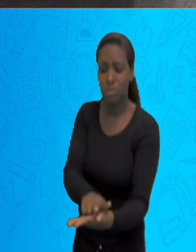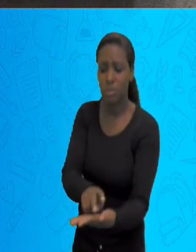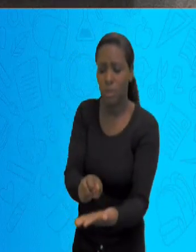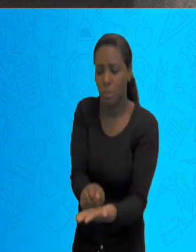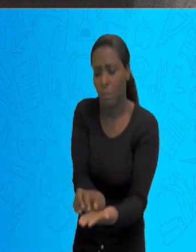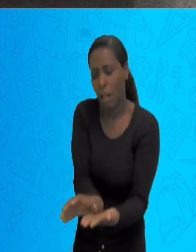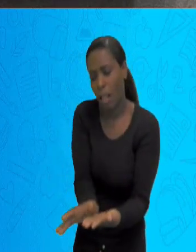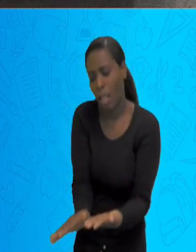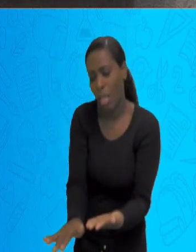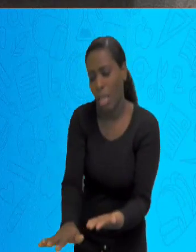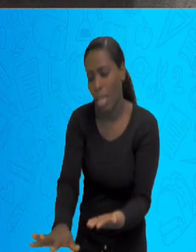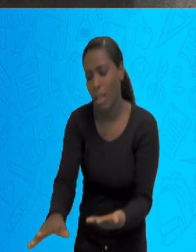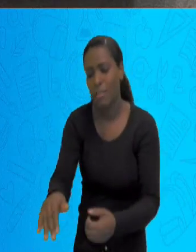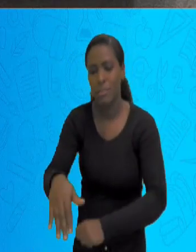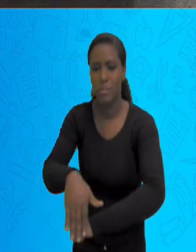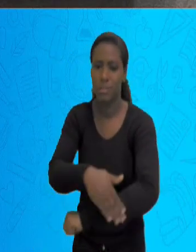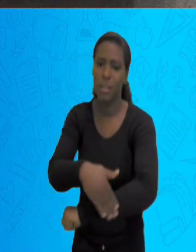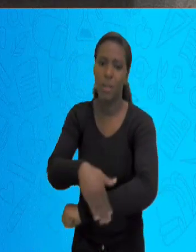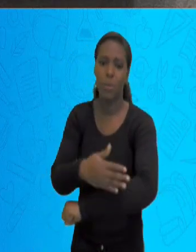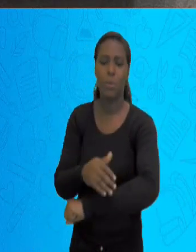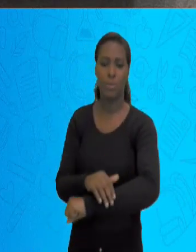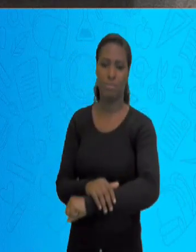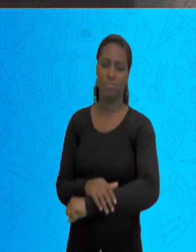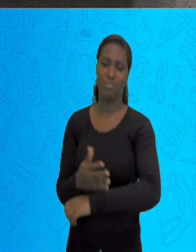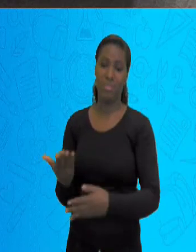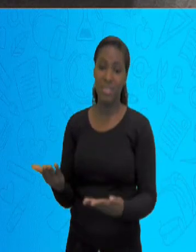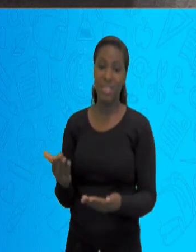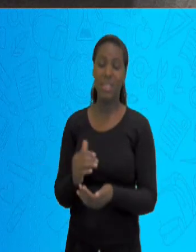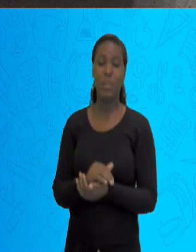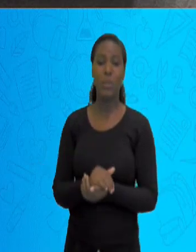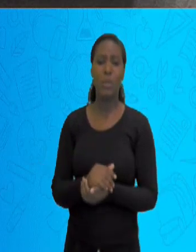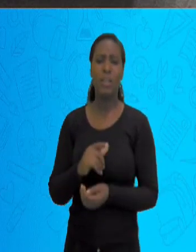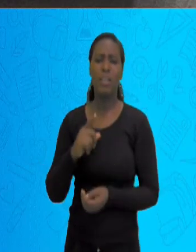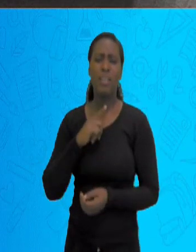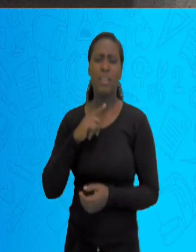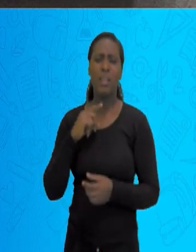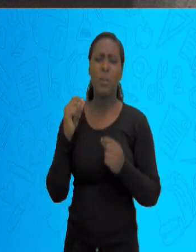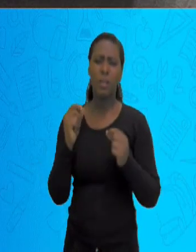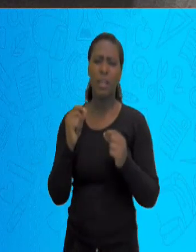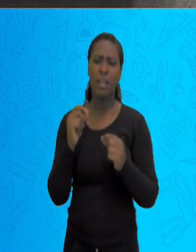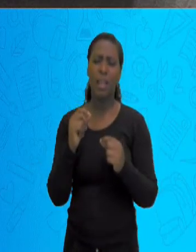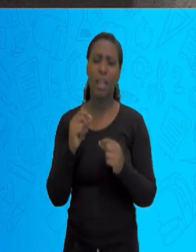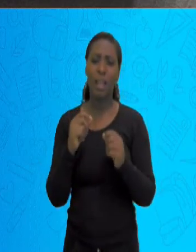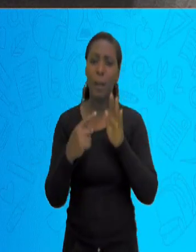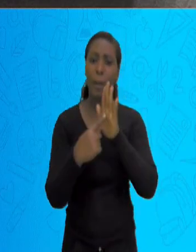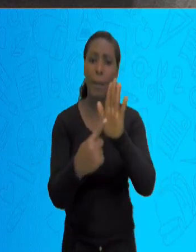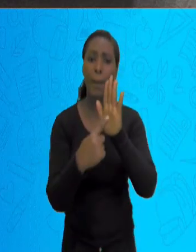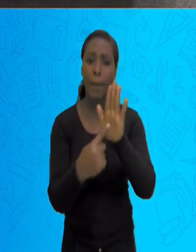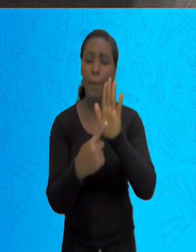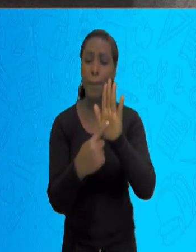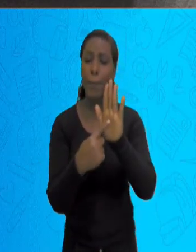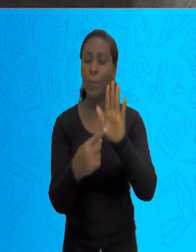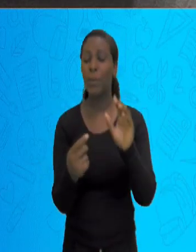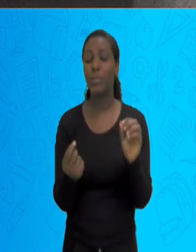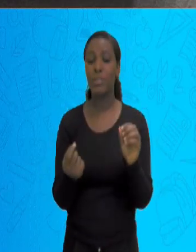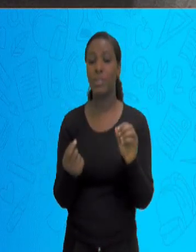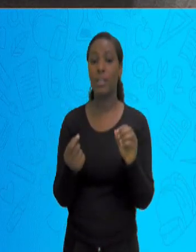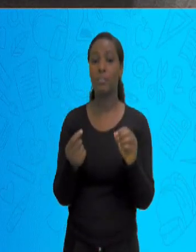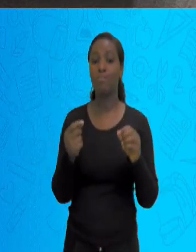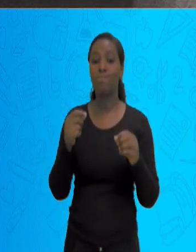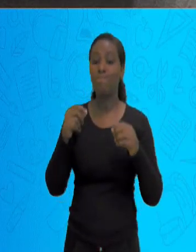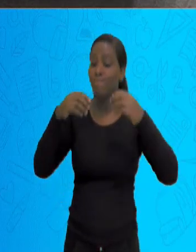versos, nós percebemos uma mensagem de reflexão de uma sociedade que,